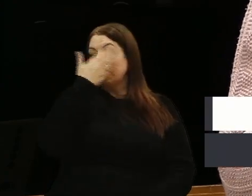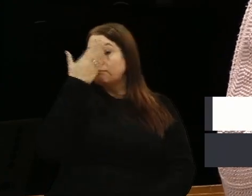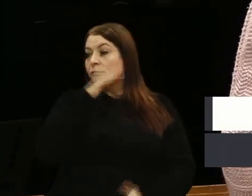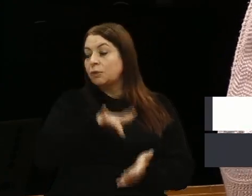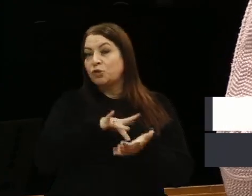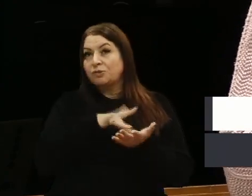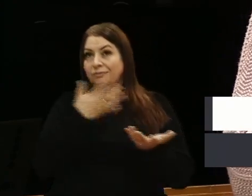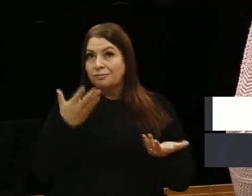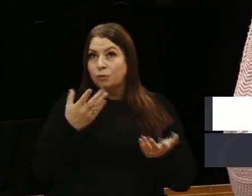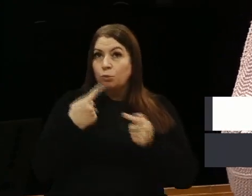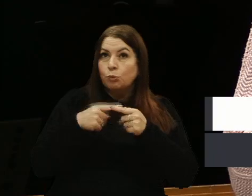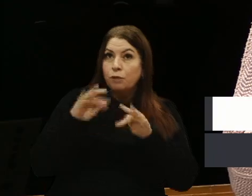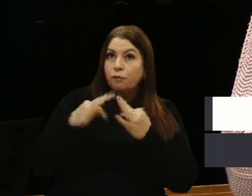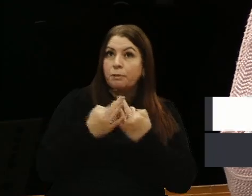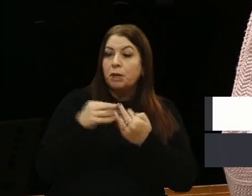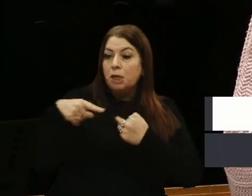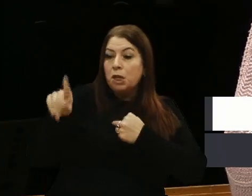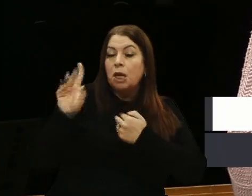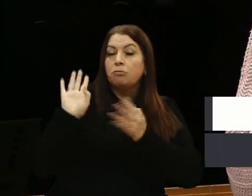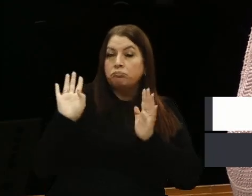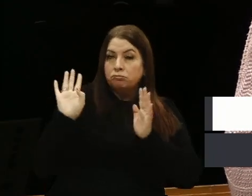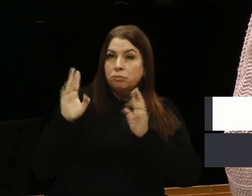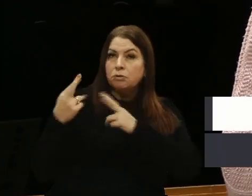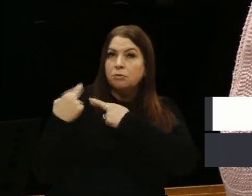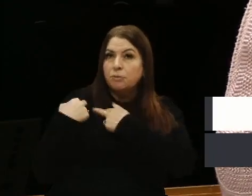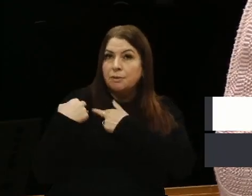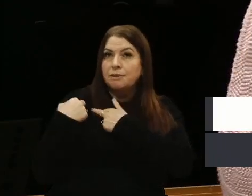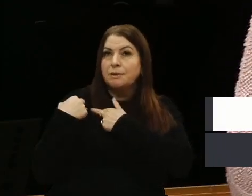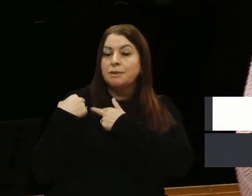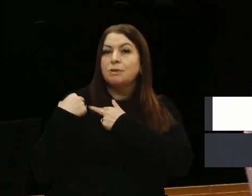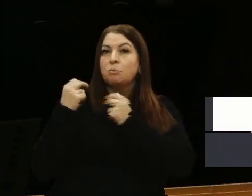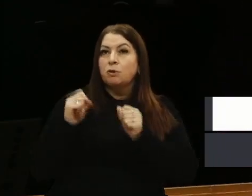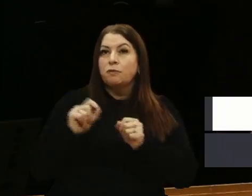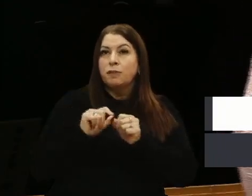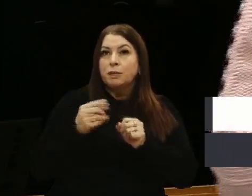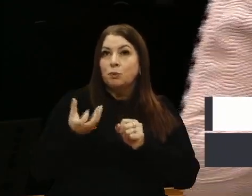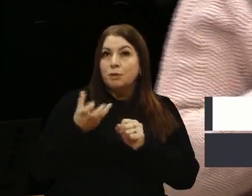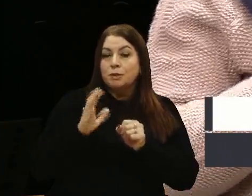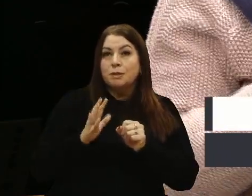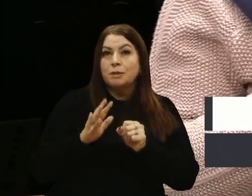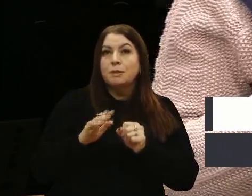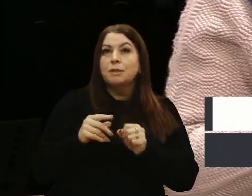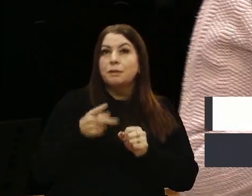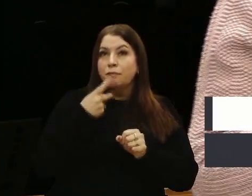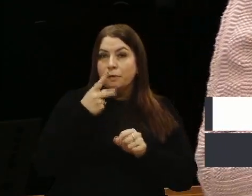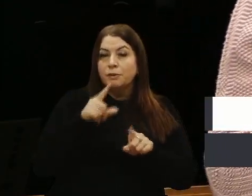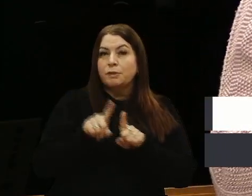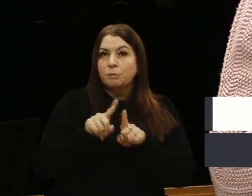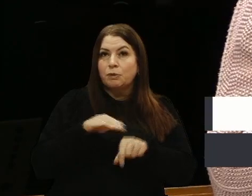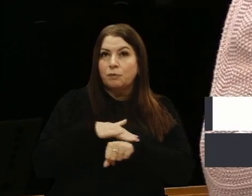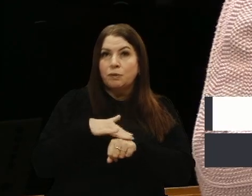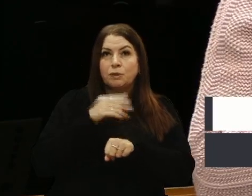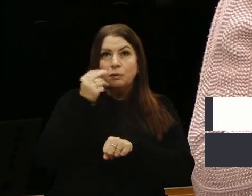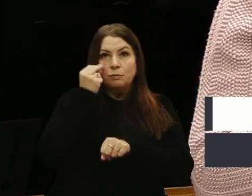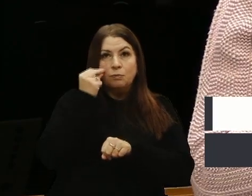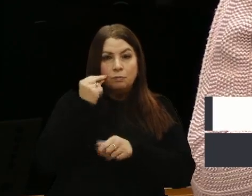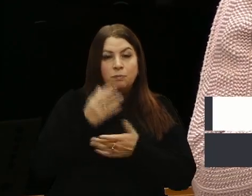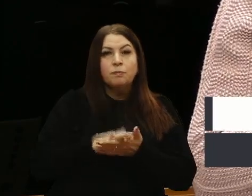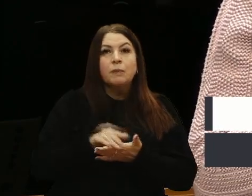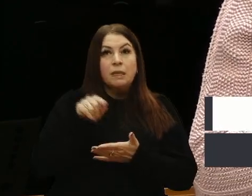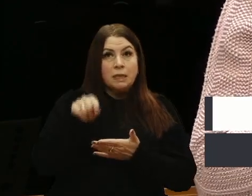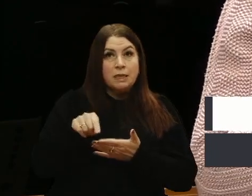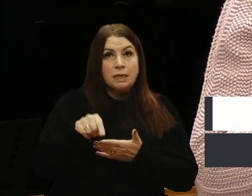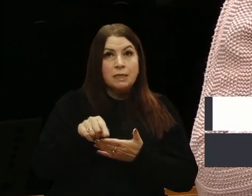a família, né, que tenha essa responsabilidade pode fazer o que quiser. E estava comentando também com o vereador Libardi que